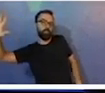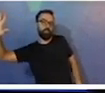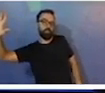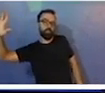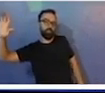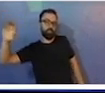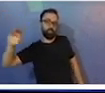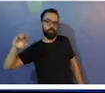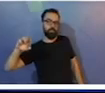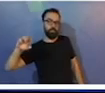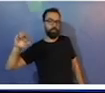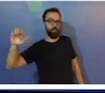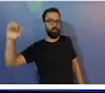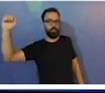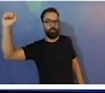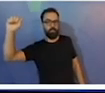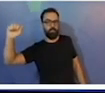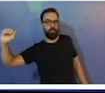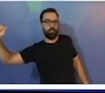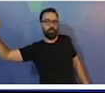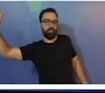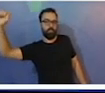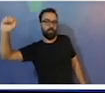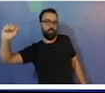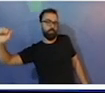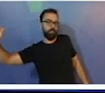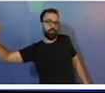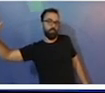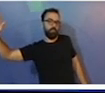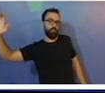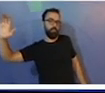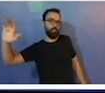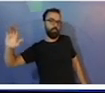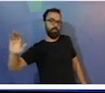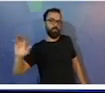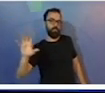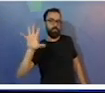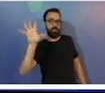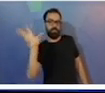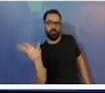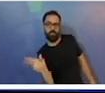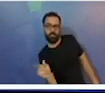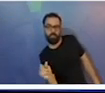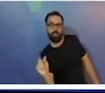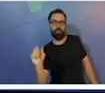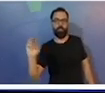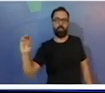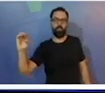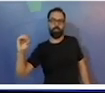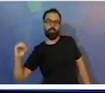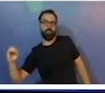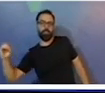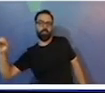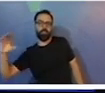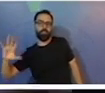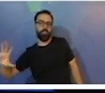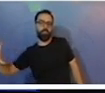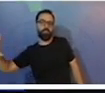fala muito, a Ásia, essa parte grandona, a África e aqui a Oceania.